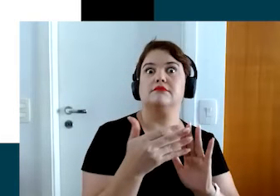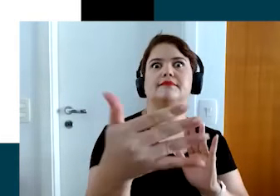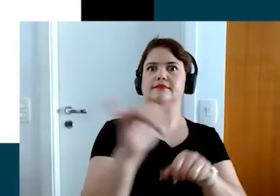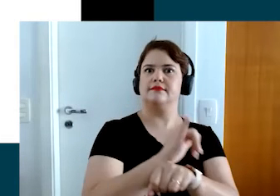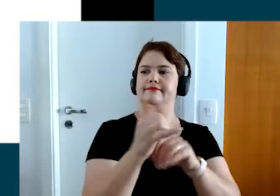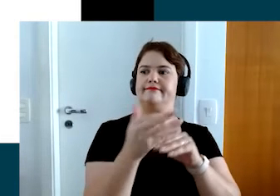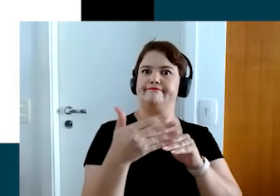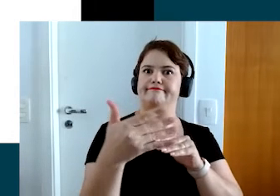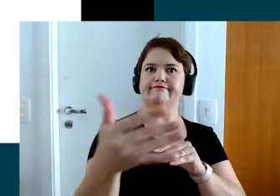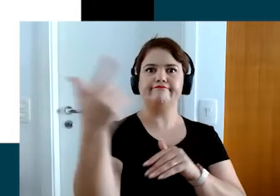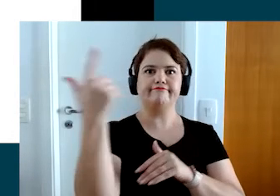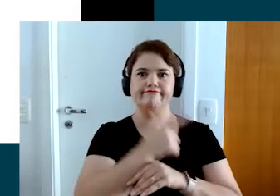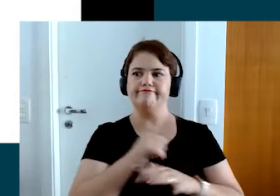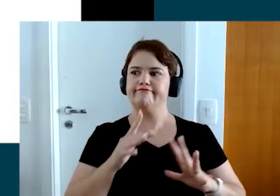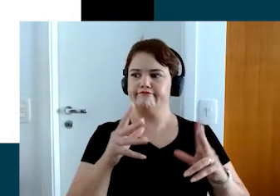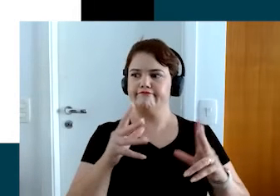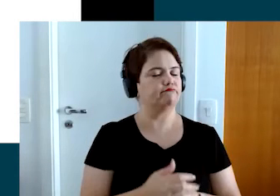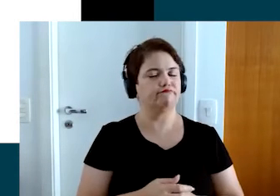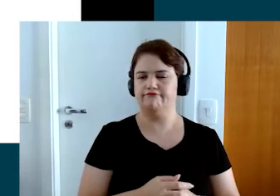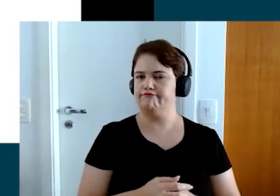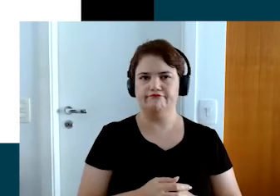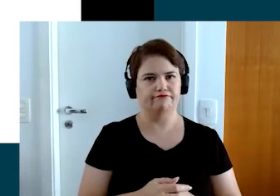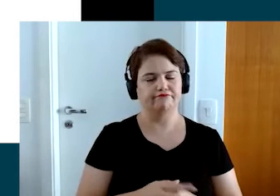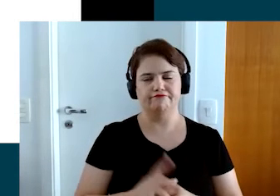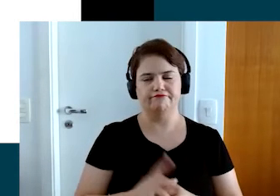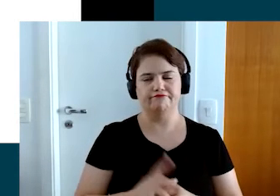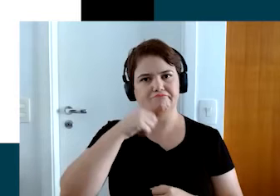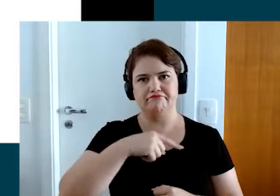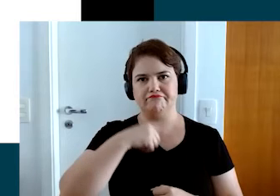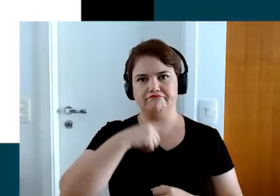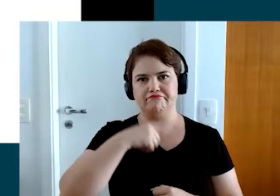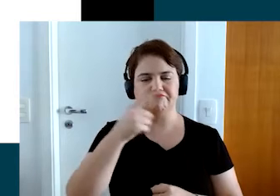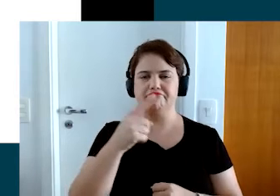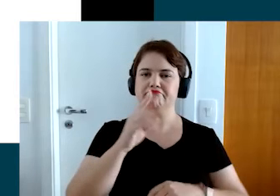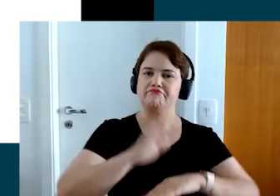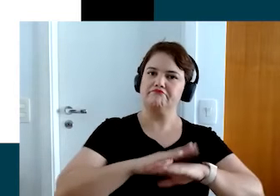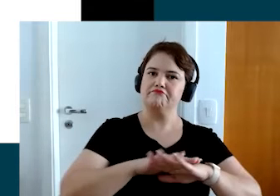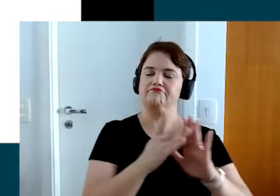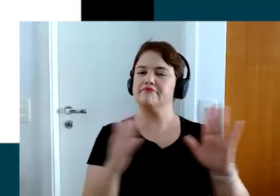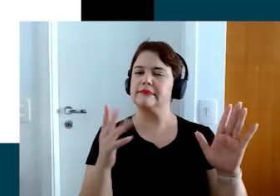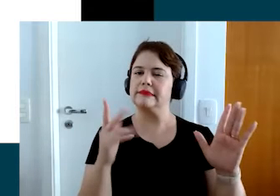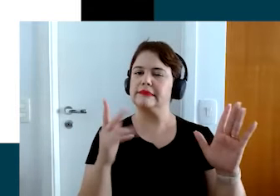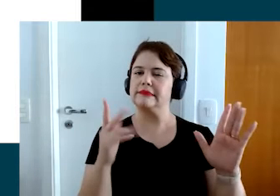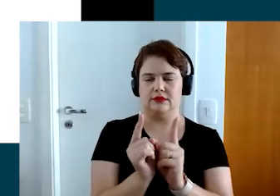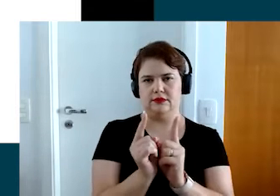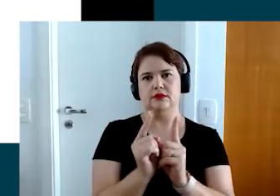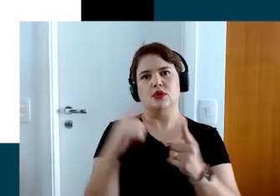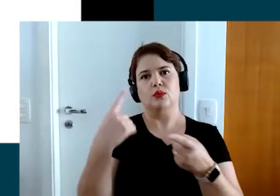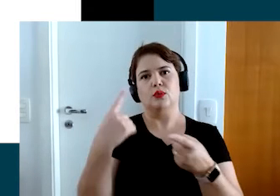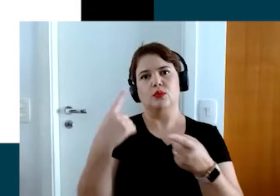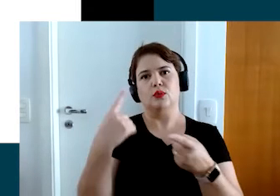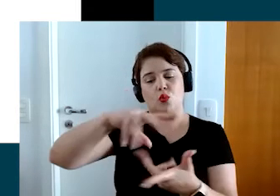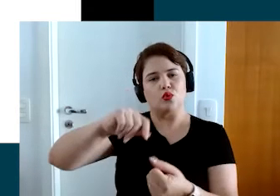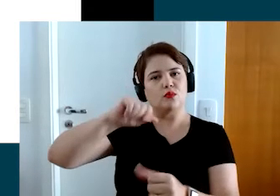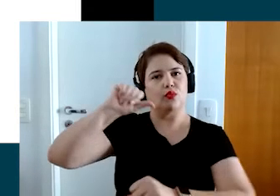para chegar, né, nesse caminho, ele é mais focado num período um pouco mais curto, né? Porque o mundo vai mudando